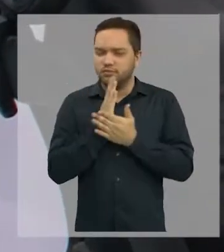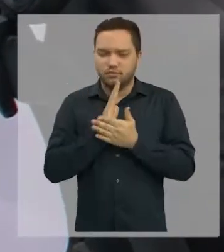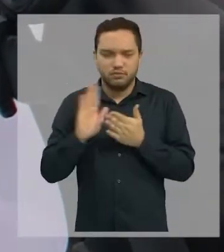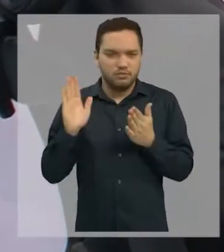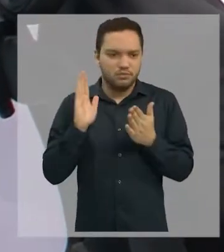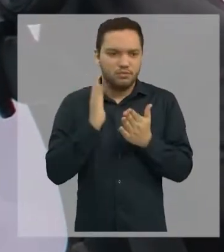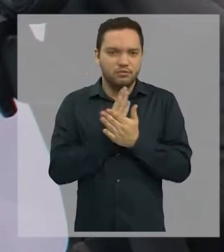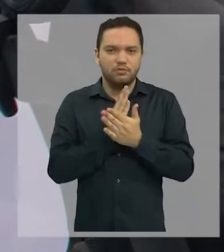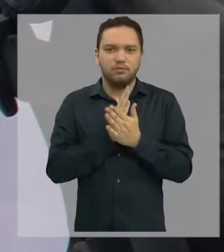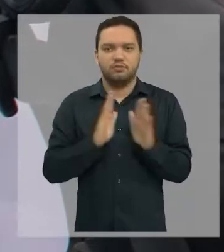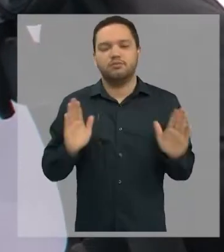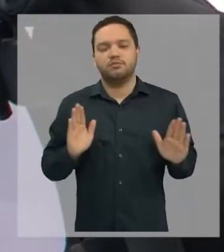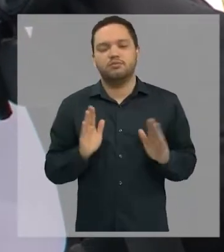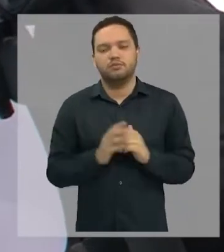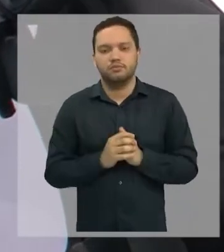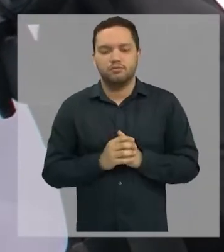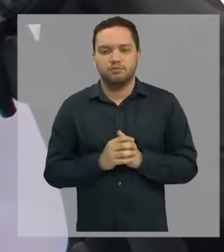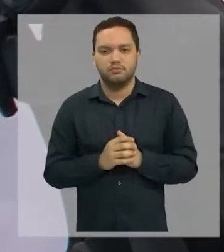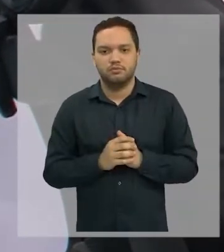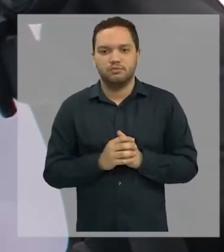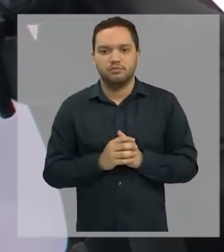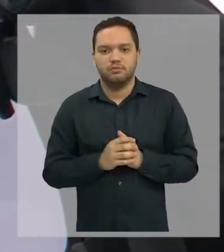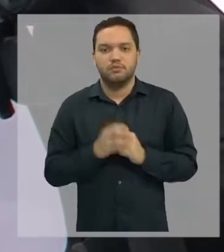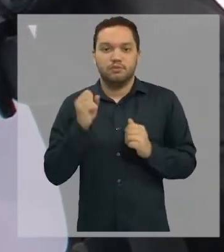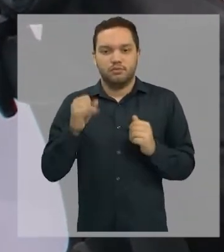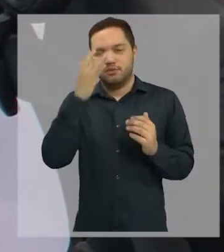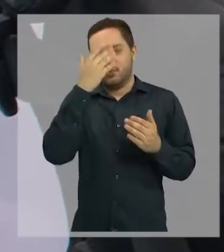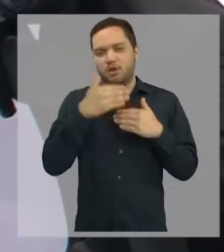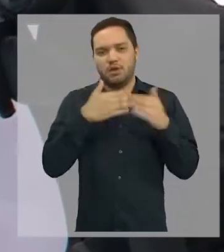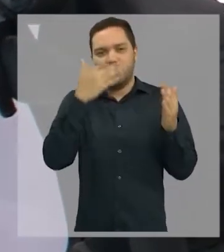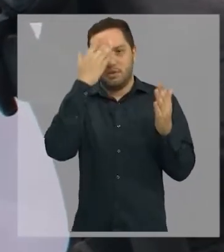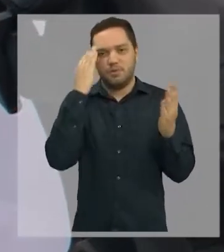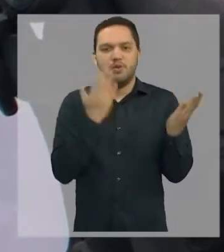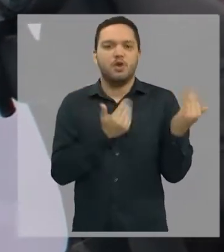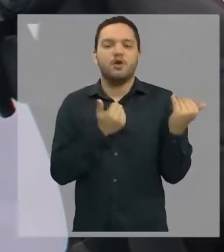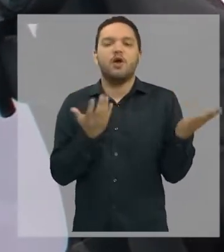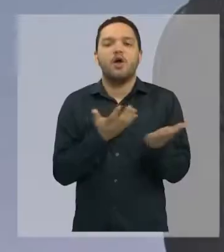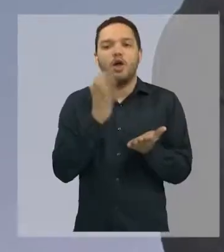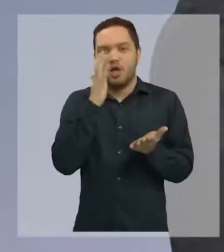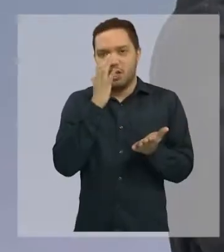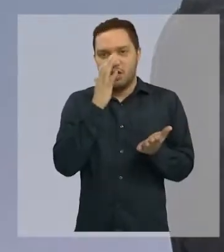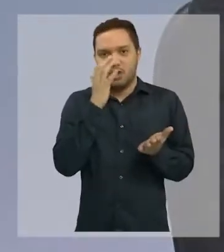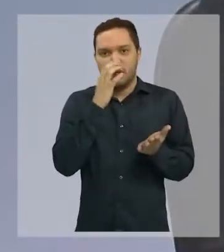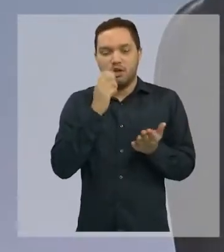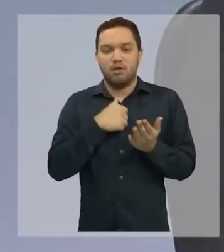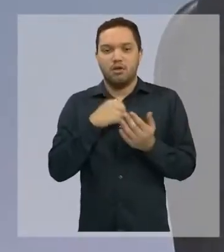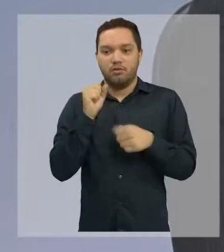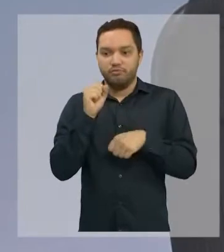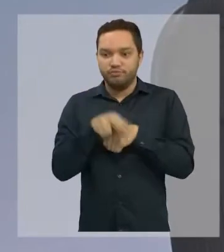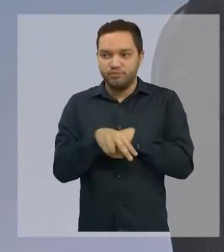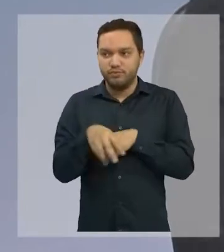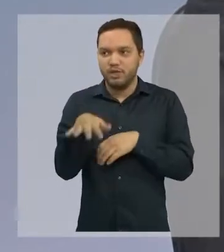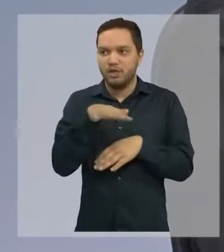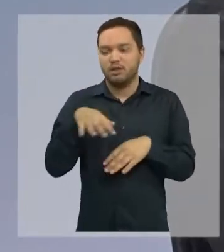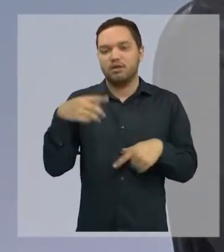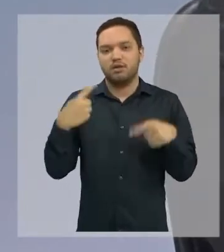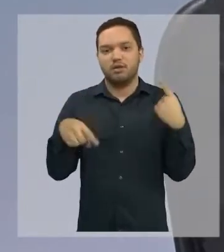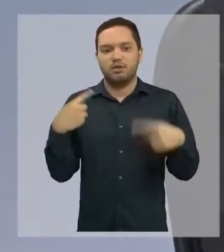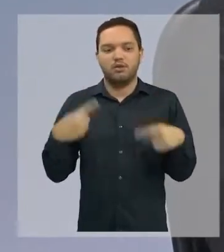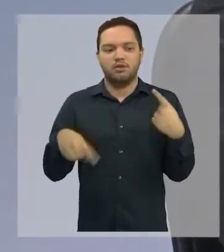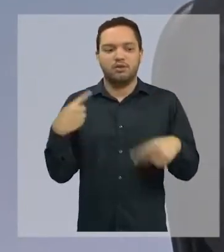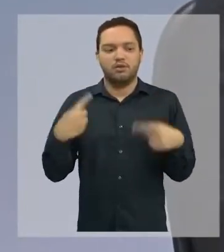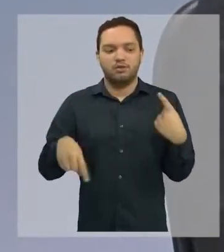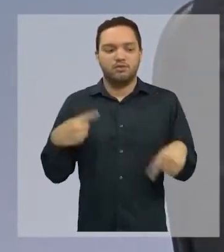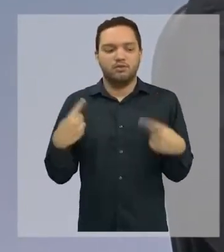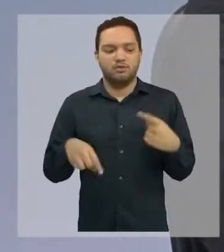existe mais. Esse modelo acabou. Qualquer jovem que esteja ouvindo seu programa, que tem interesse de entrar para a política, nunca